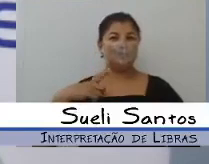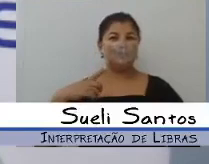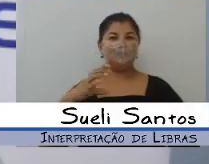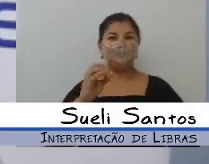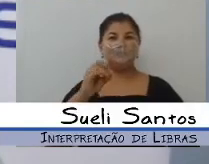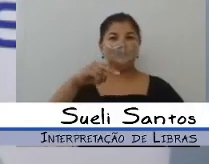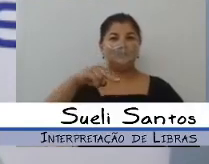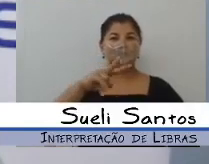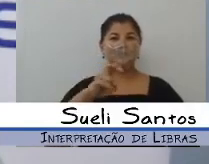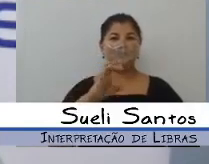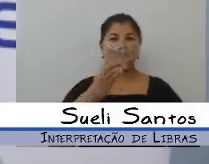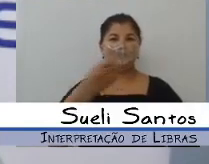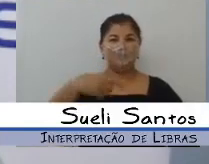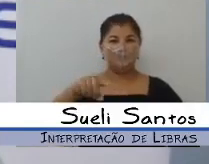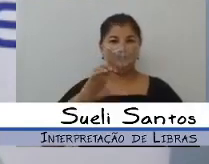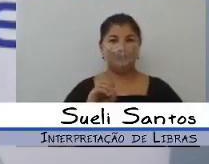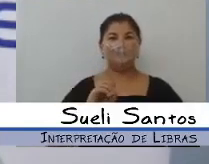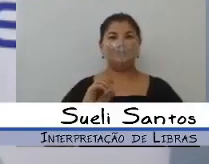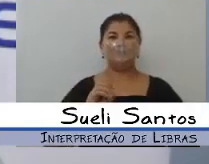Convecção.